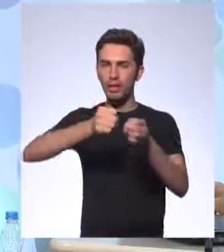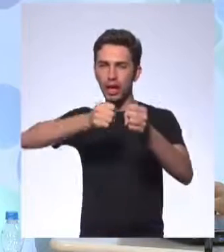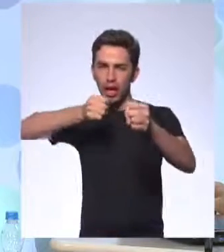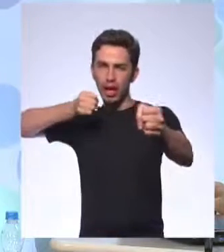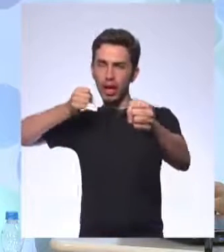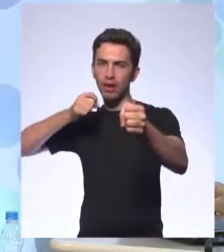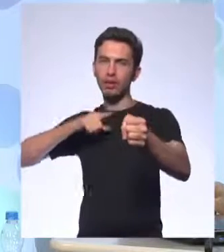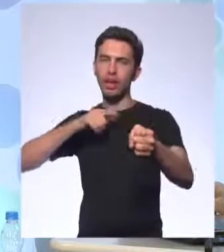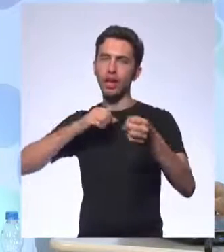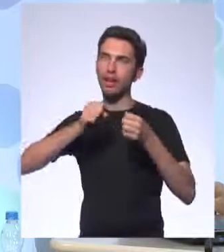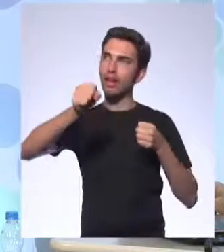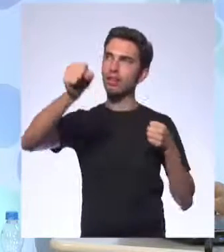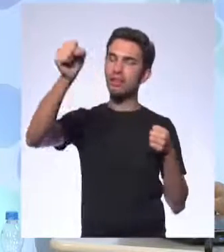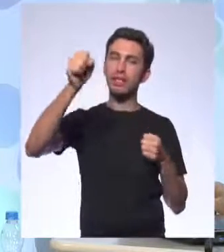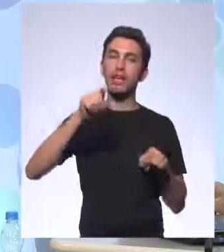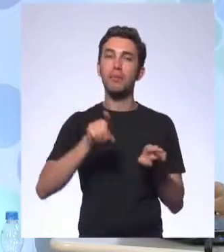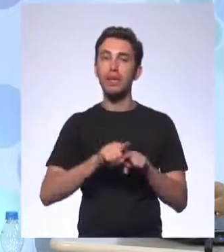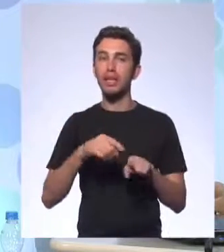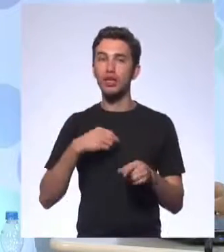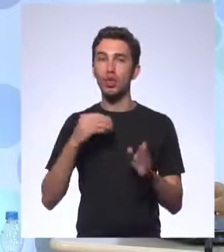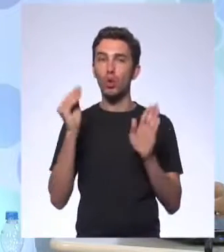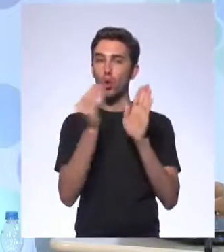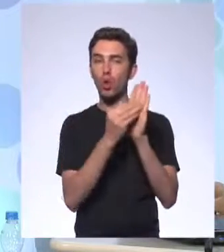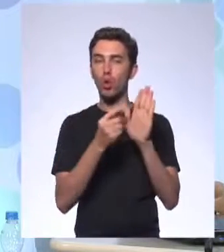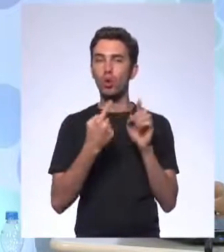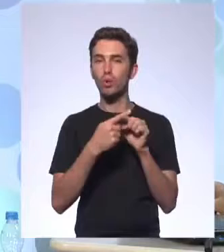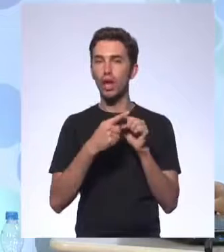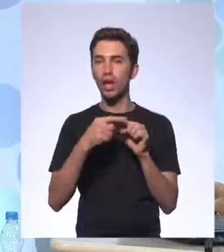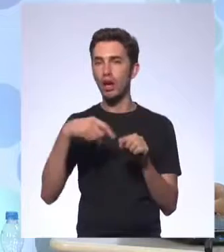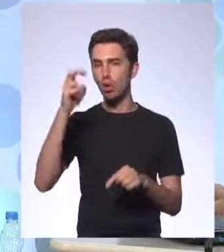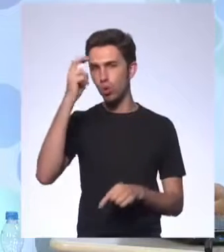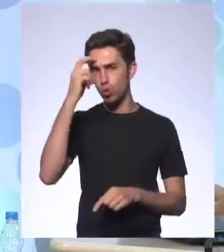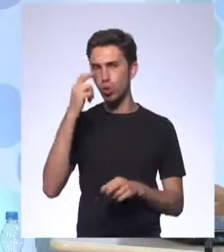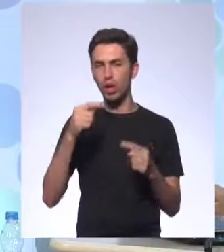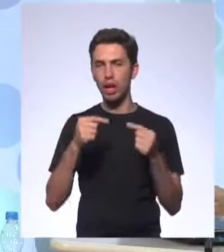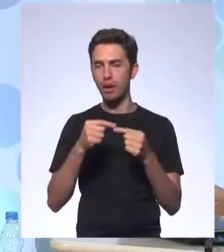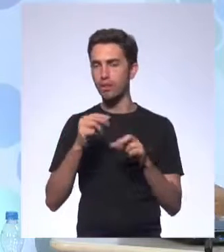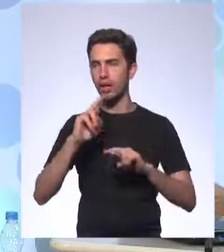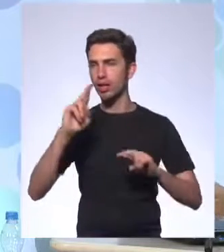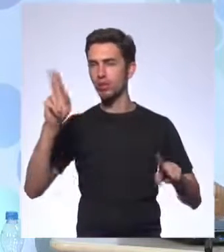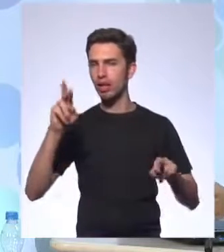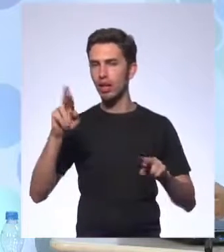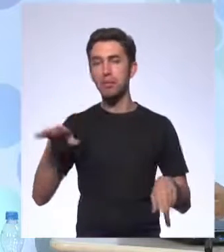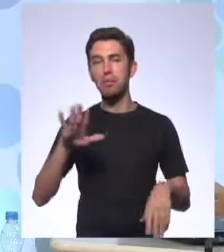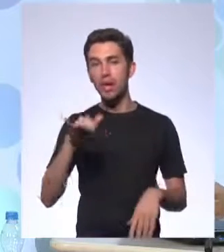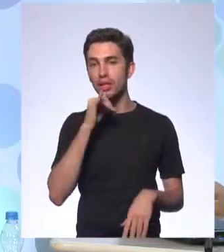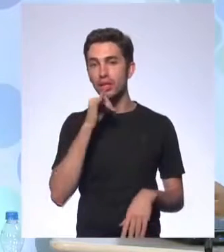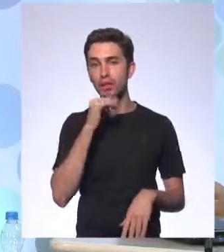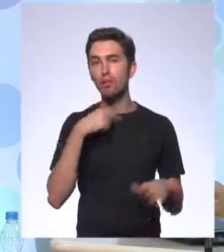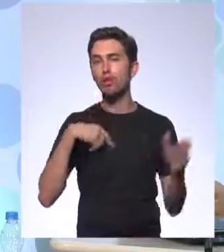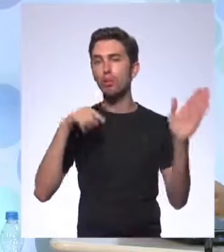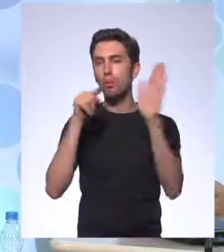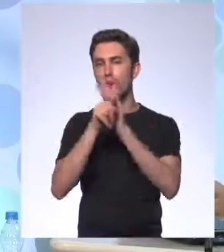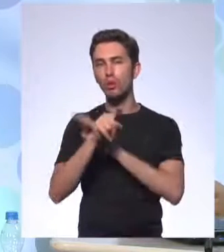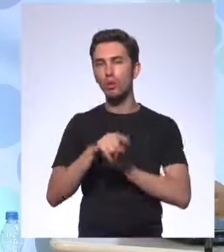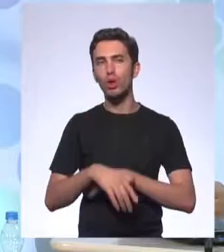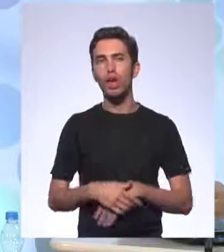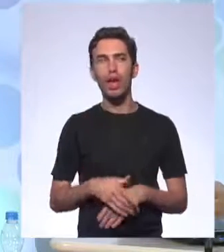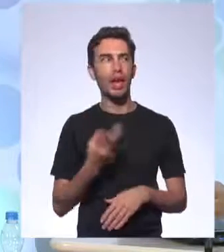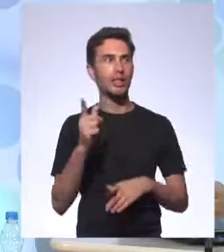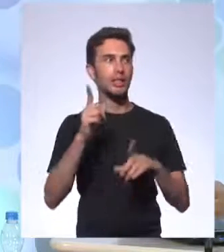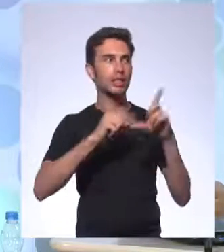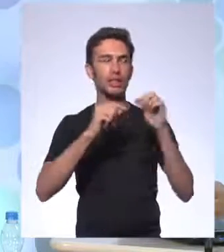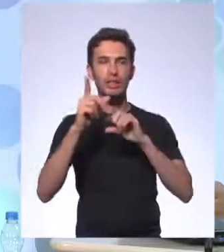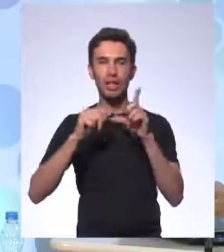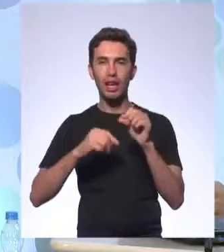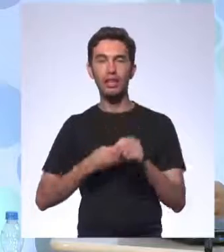gente não colocou porque essa aula de cultura já era outra. E aí é interessante que é o seguinte, eu te faço um questionamento. Essas estrelas que estão em